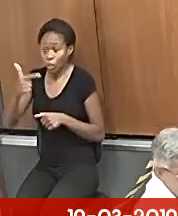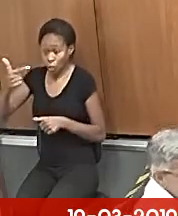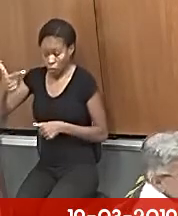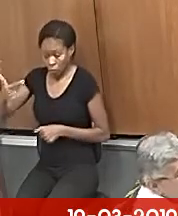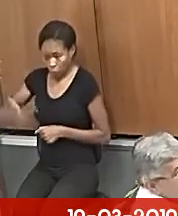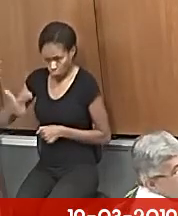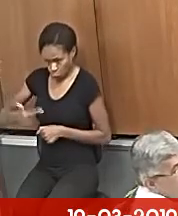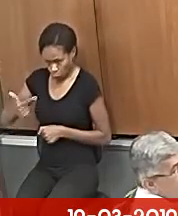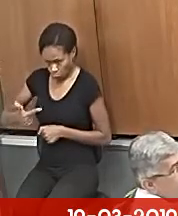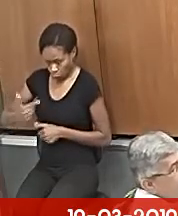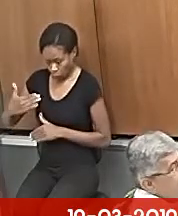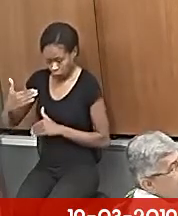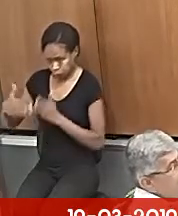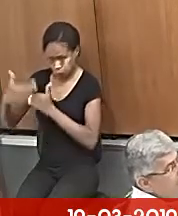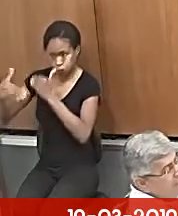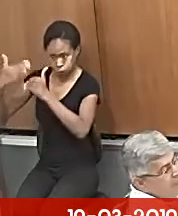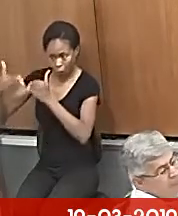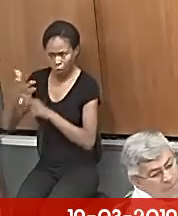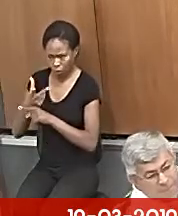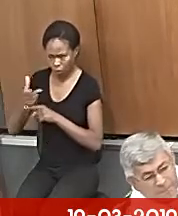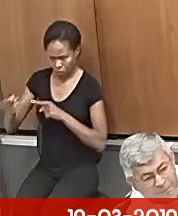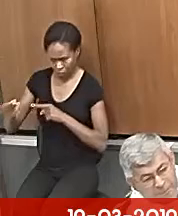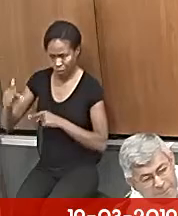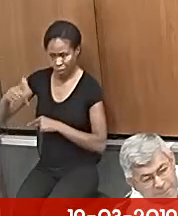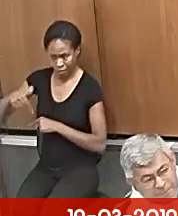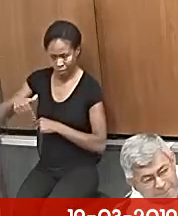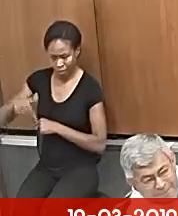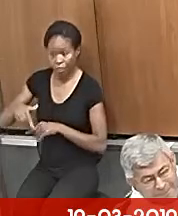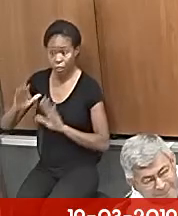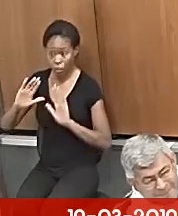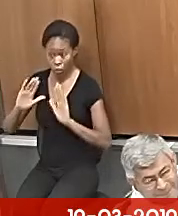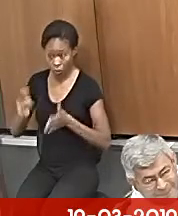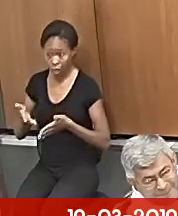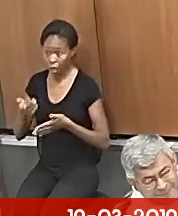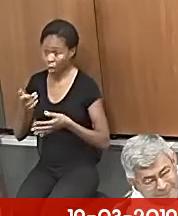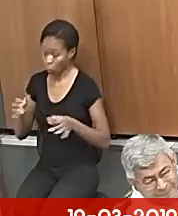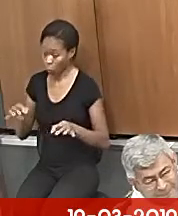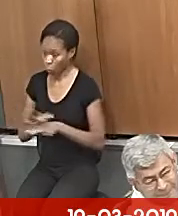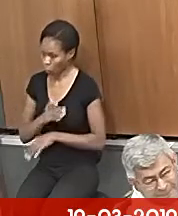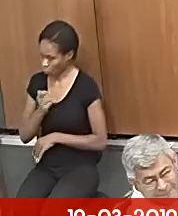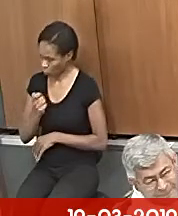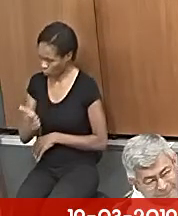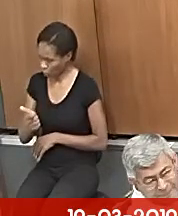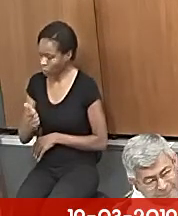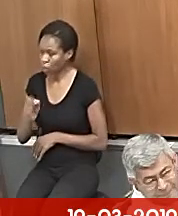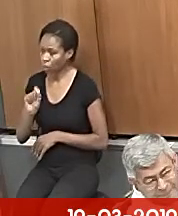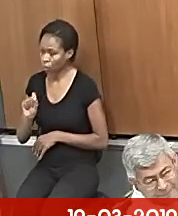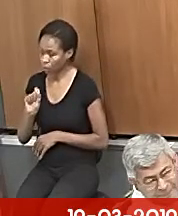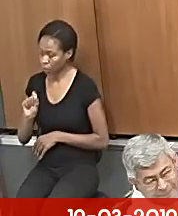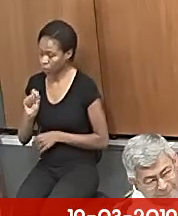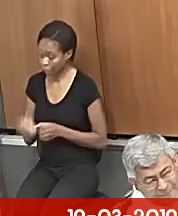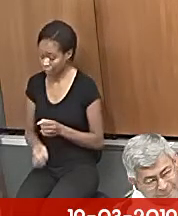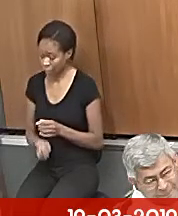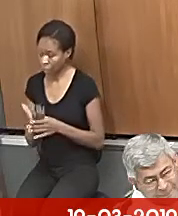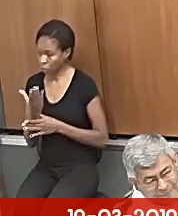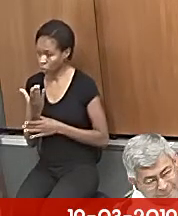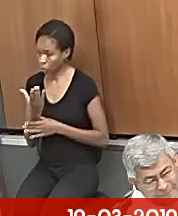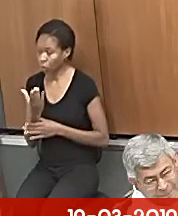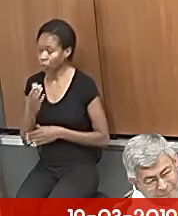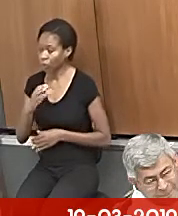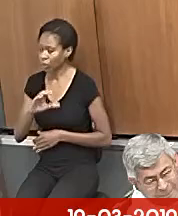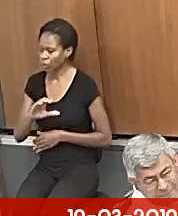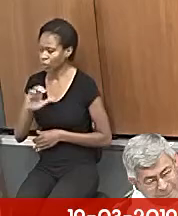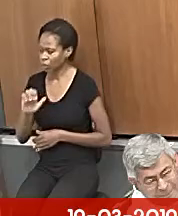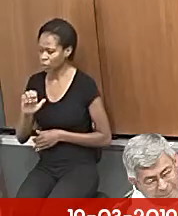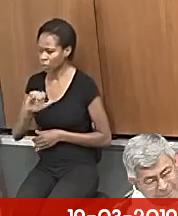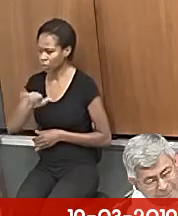tivemos aqui que agora vai se consolidar se deus quiser né é a criação da sejus gui a ser justo é